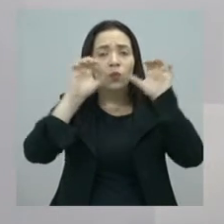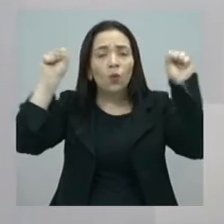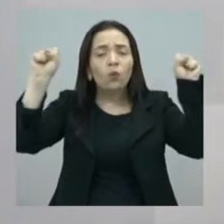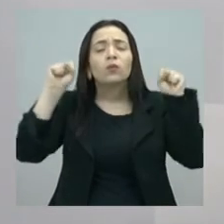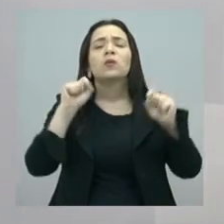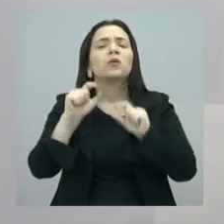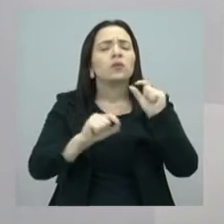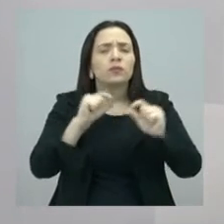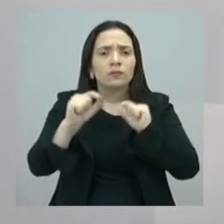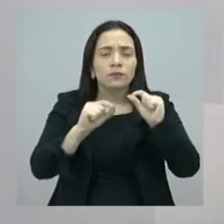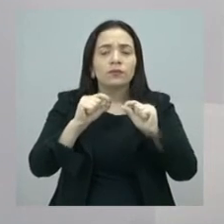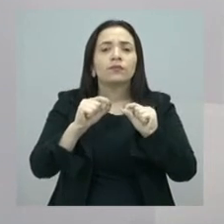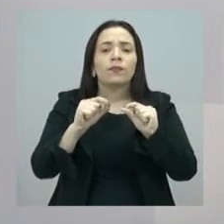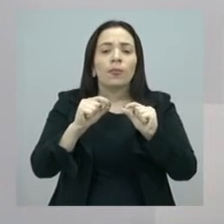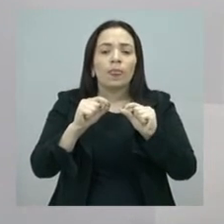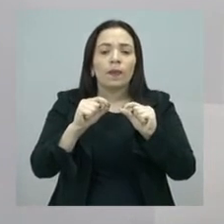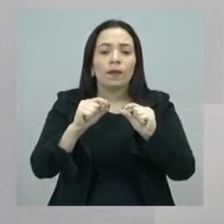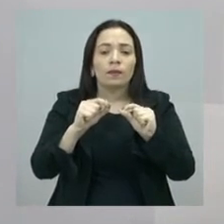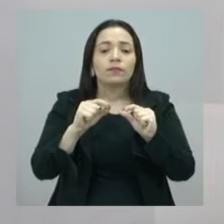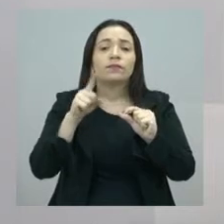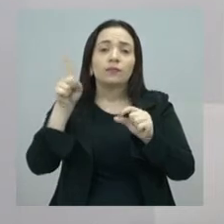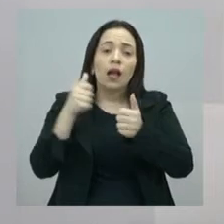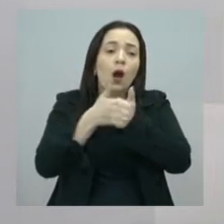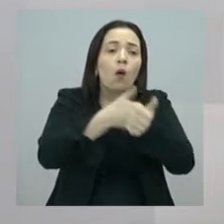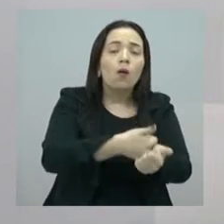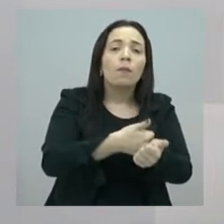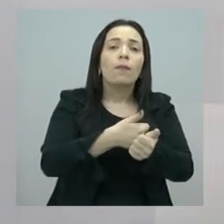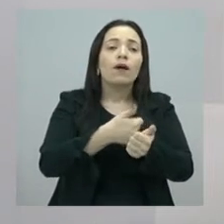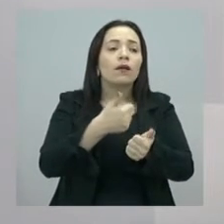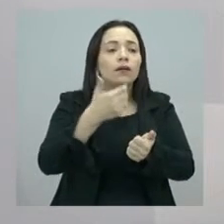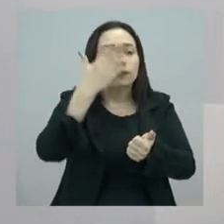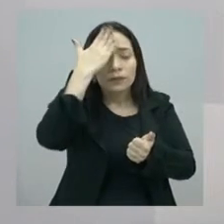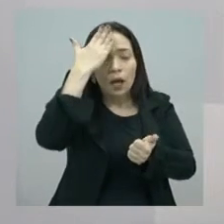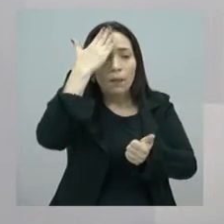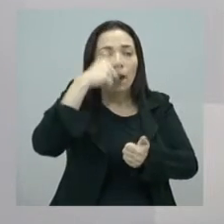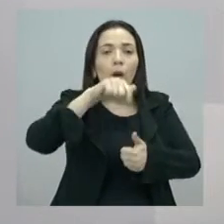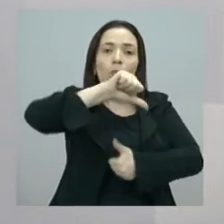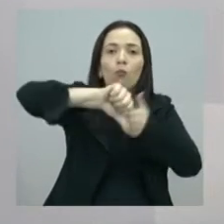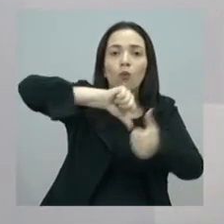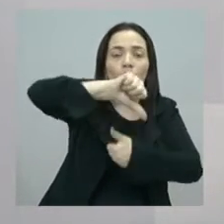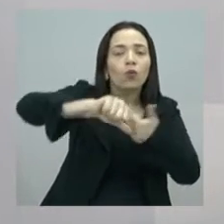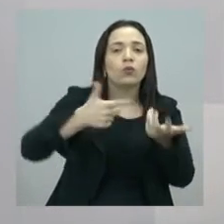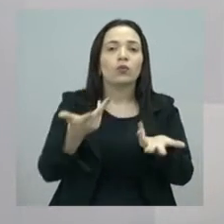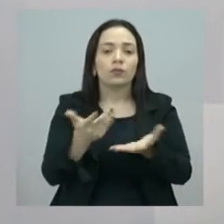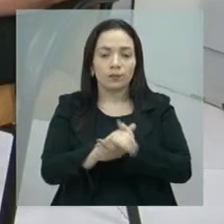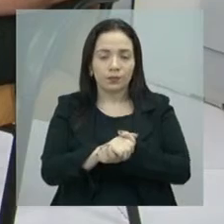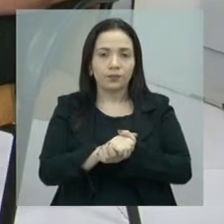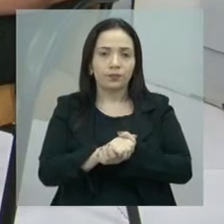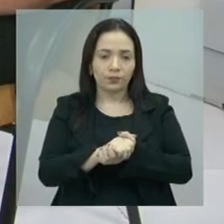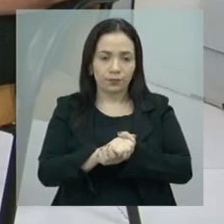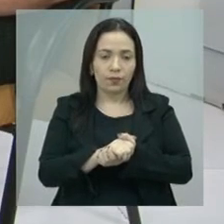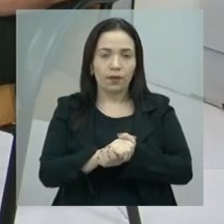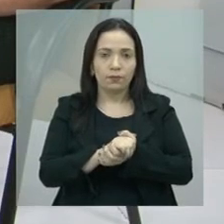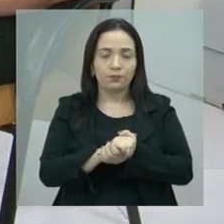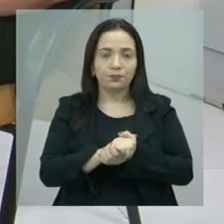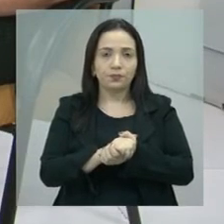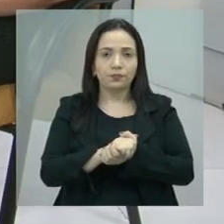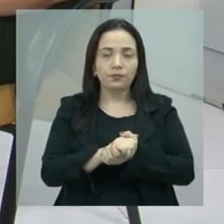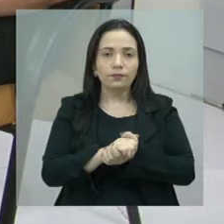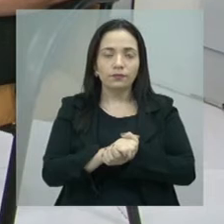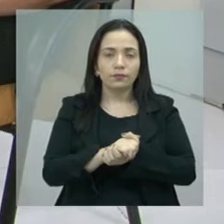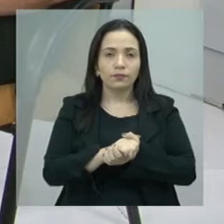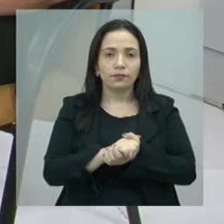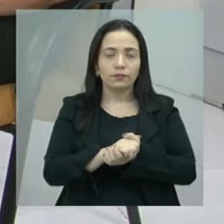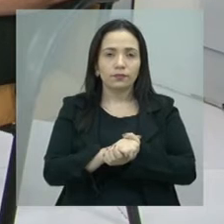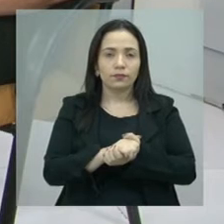Tutelar, além de aplicar a medida, é de acompanhar os casos que ele atende. Agora, estou lembrando de